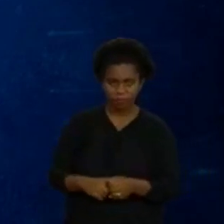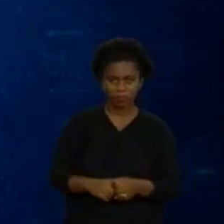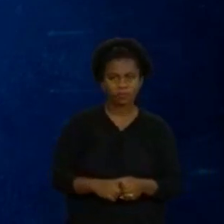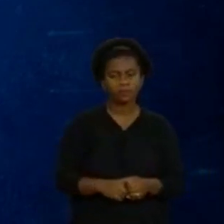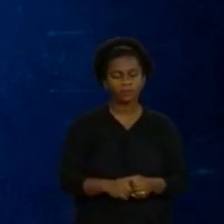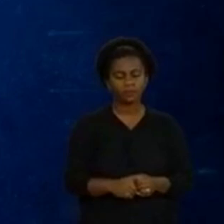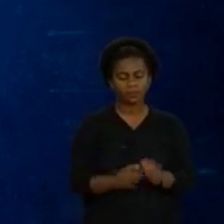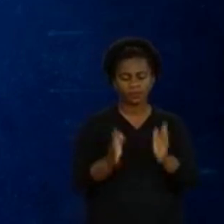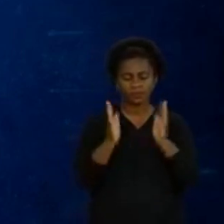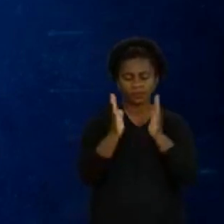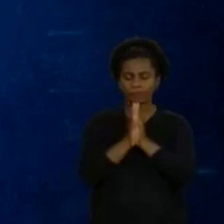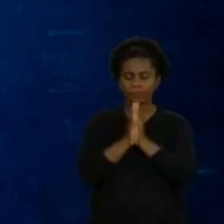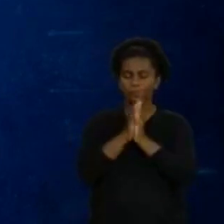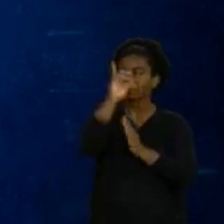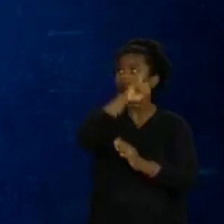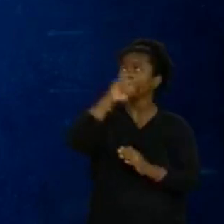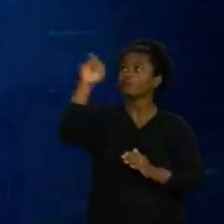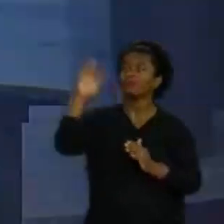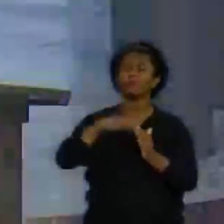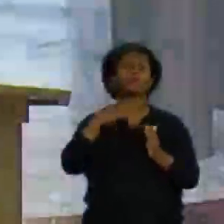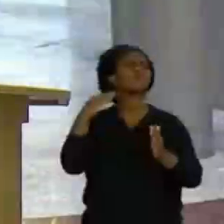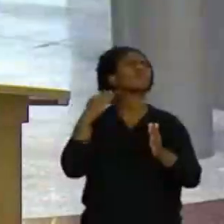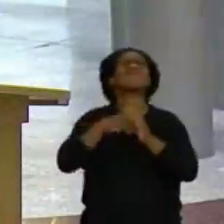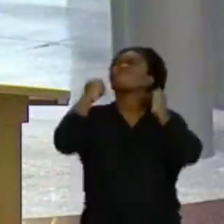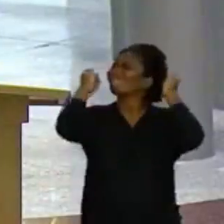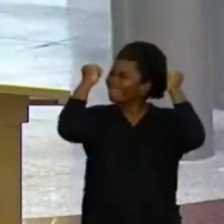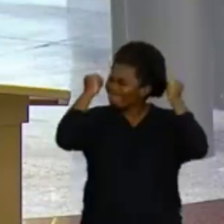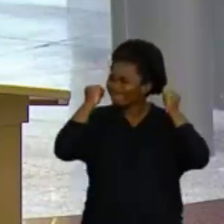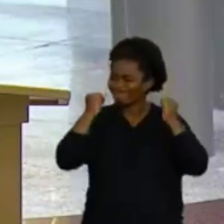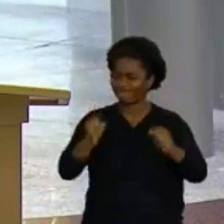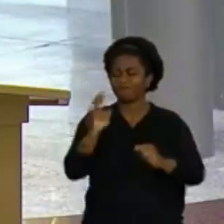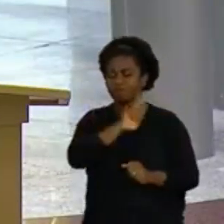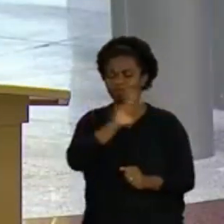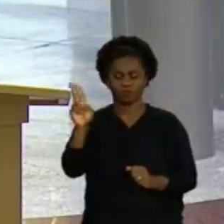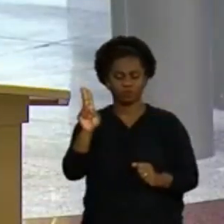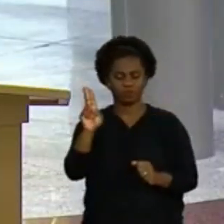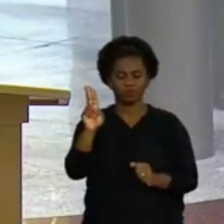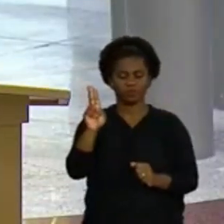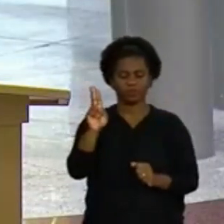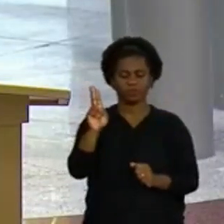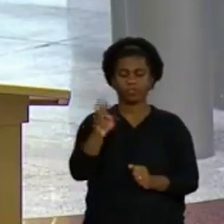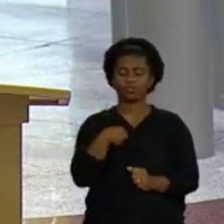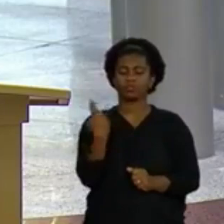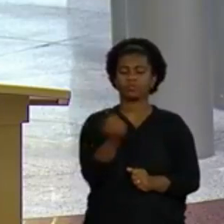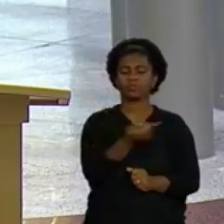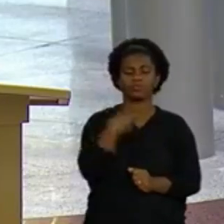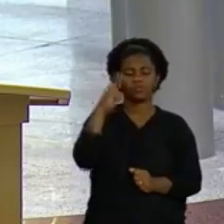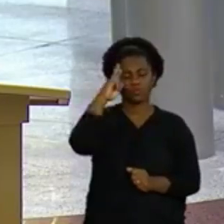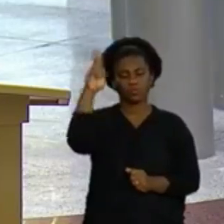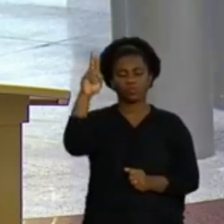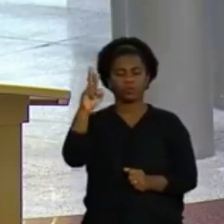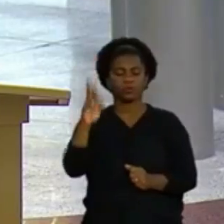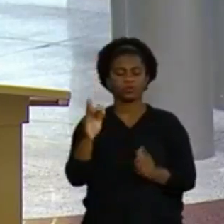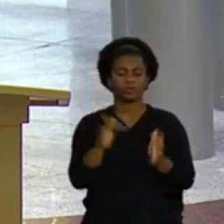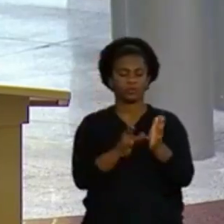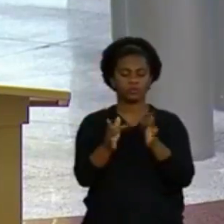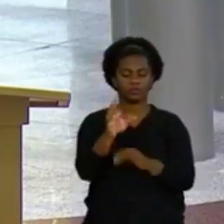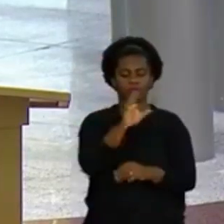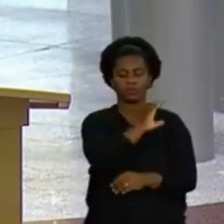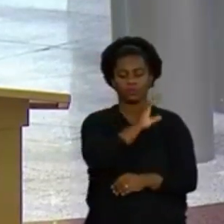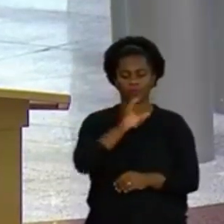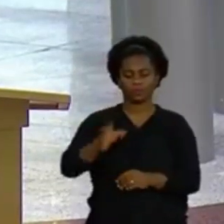voltar. Ó Deus Todo-Poderoso, em o nome do nosso Senhor Jesus